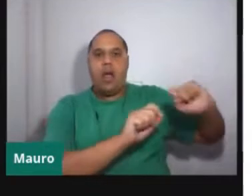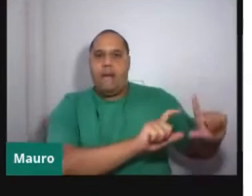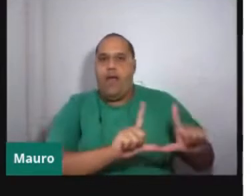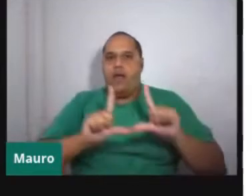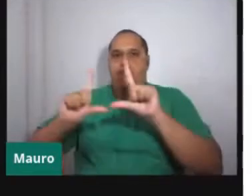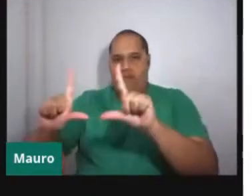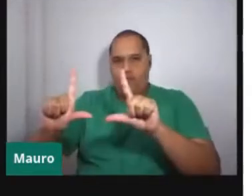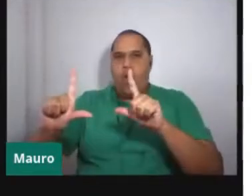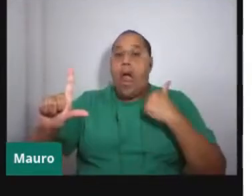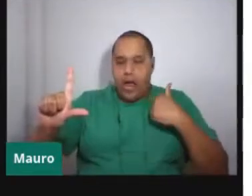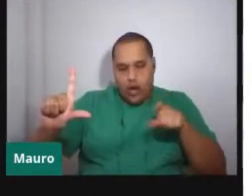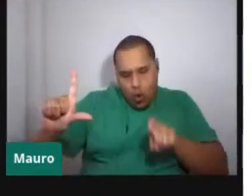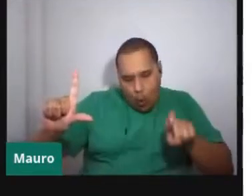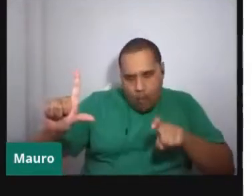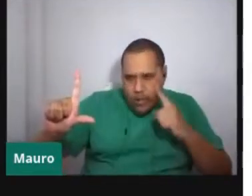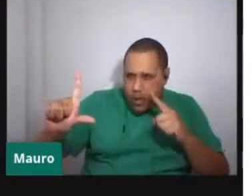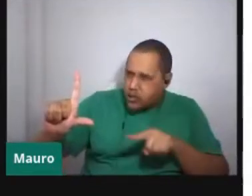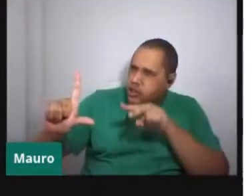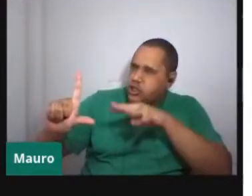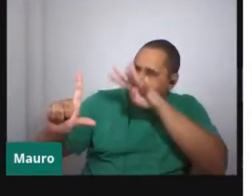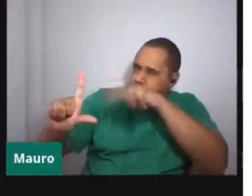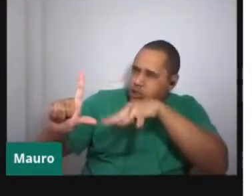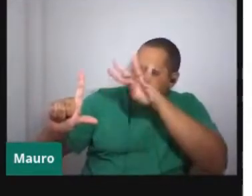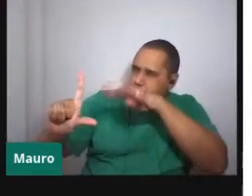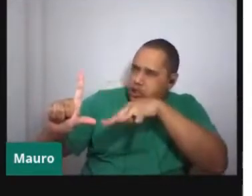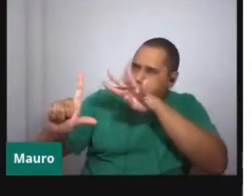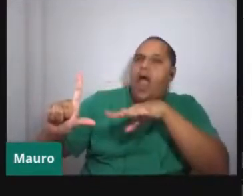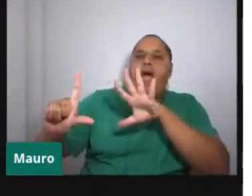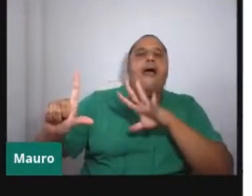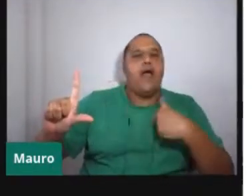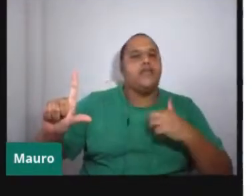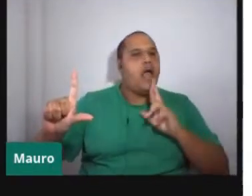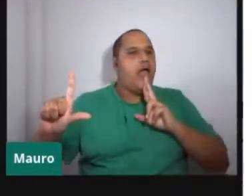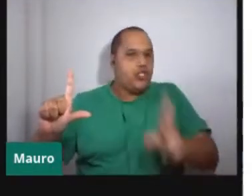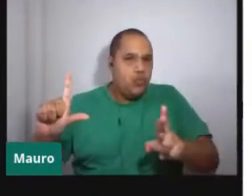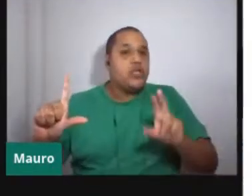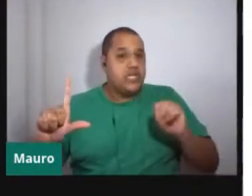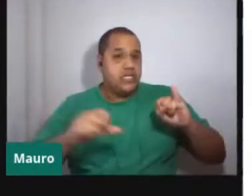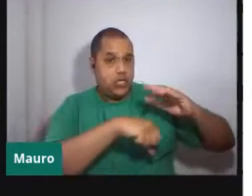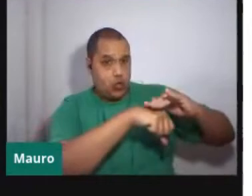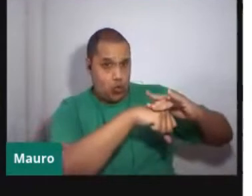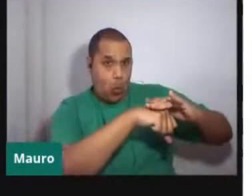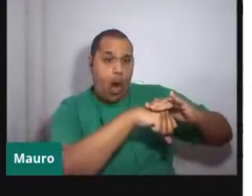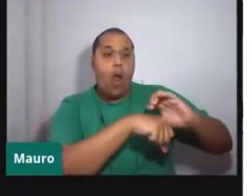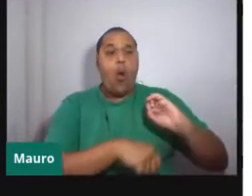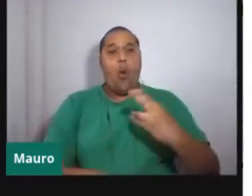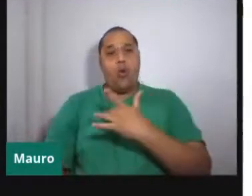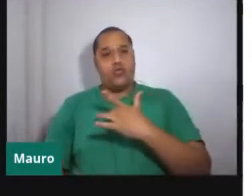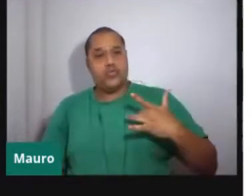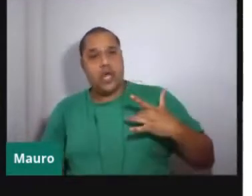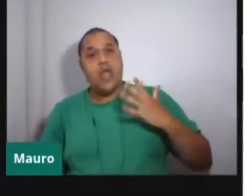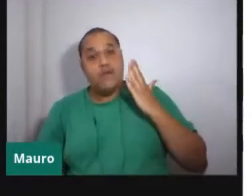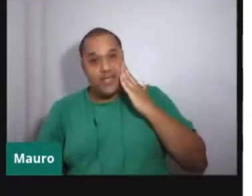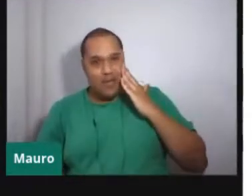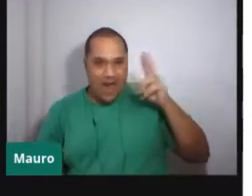só com base na ativação cerebral desse sujeito, eu sou capaz de dizer, por exemplo, se ele né, eu utilizo a função de predição